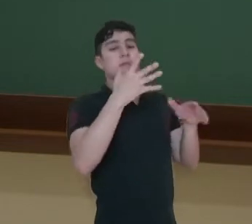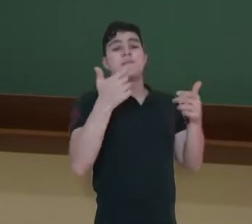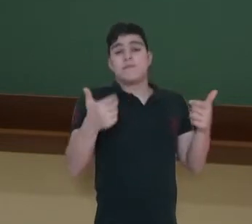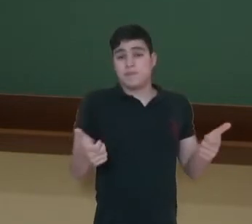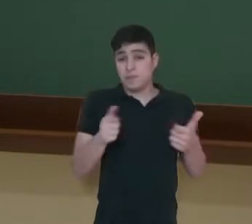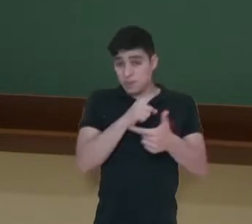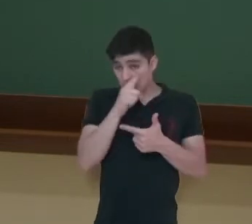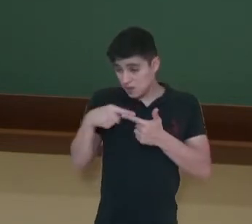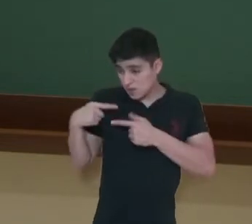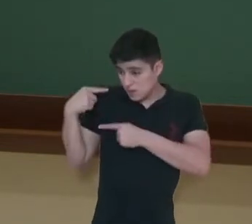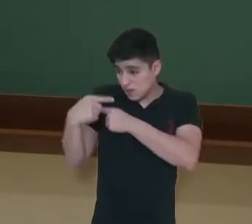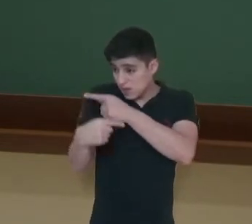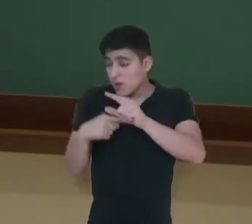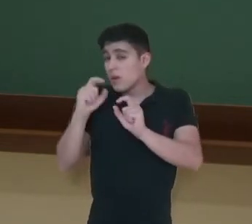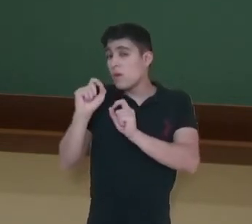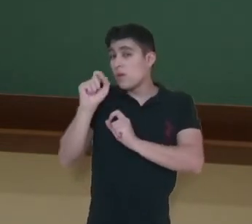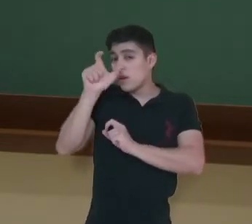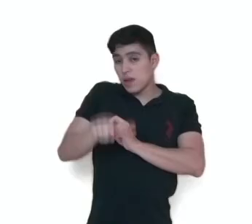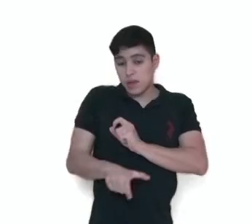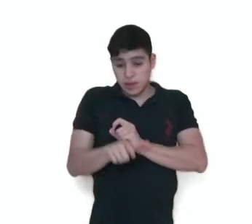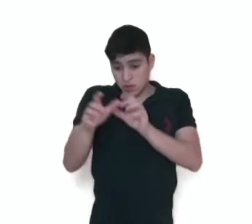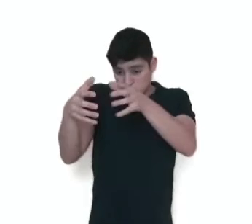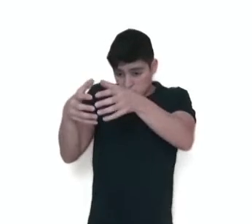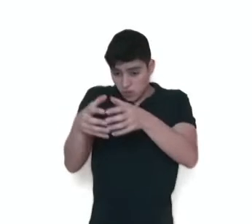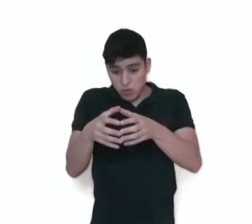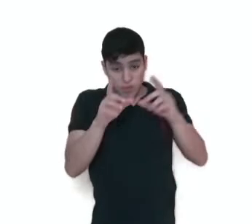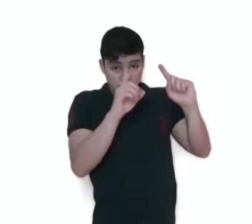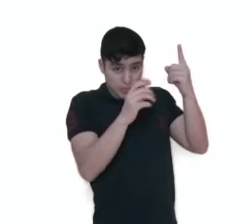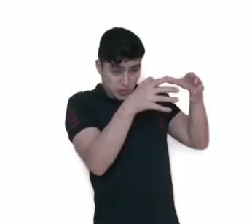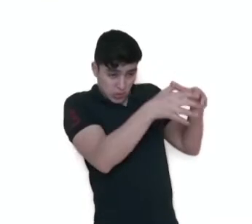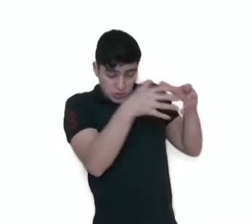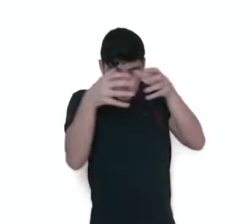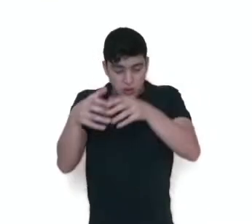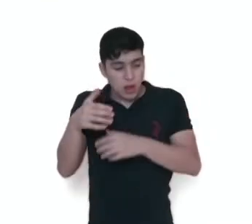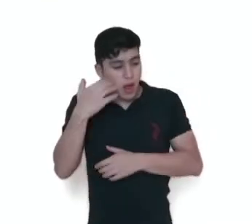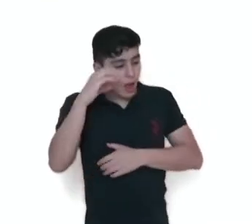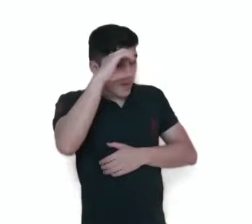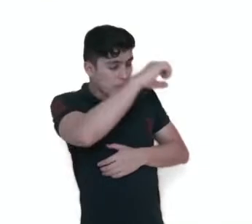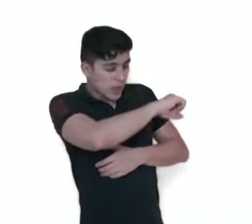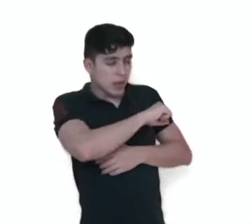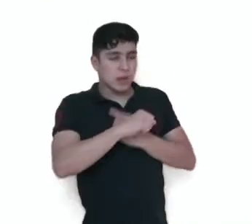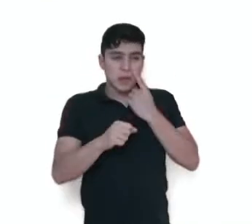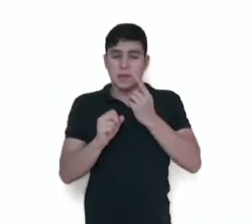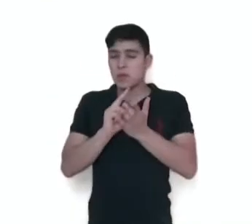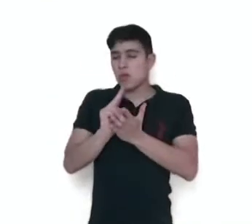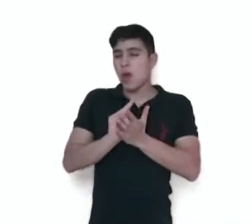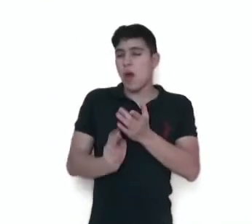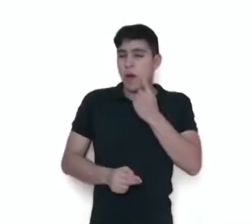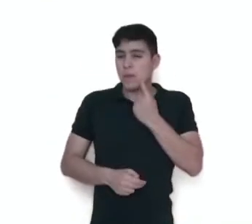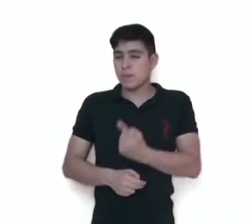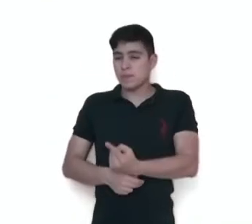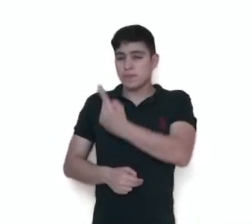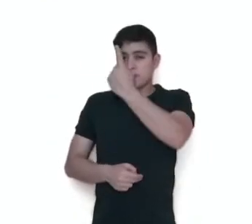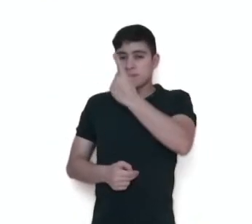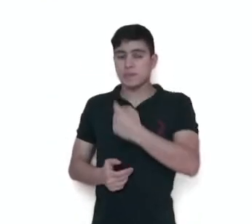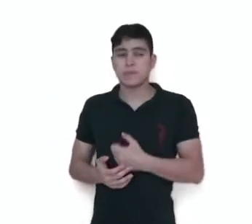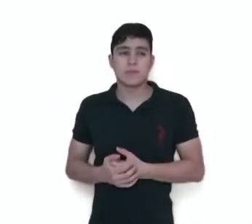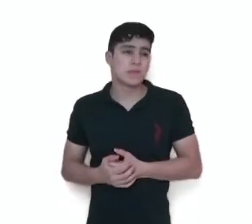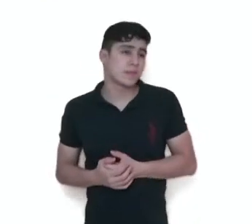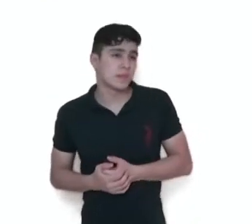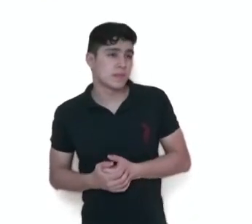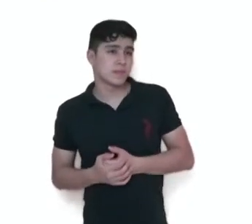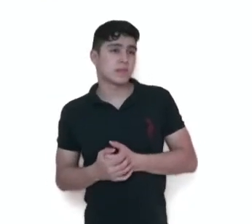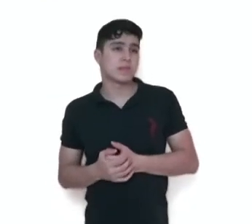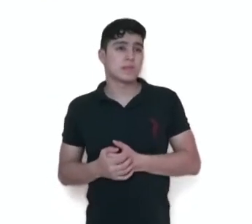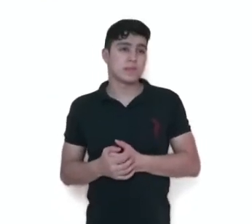segunda geração, são aqueles que aprenderam com os primeiros. Nós temos a geração 2000, Sabotage, Black Alien, Marcelo D2, Criolo, Emicida, Rashid,